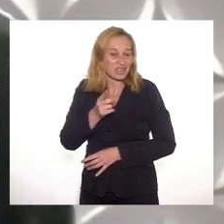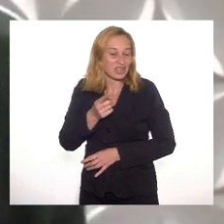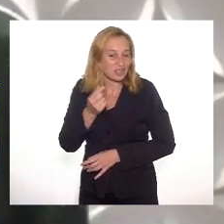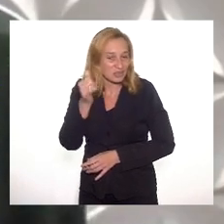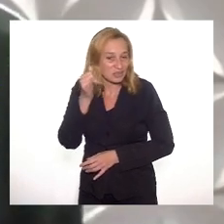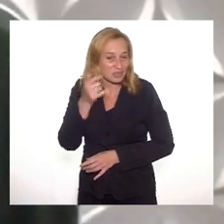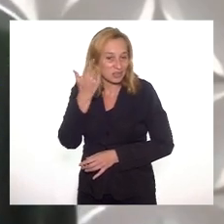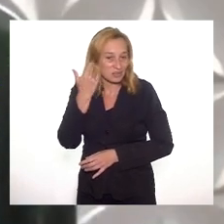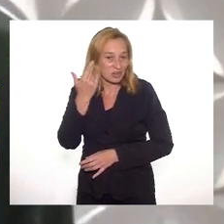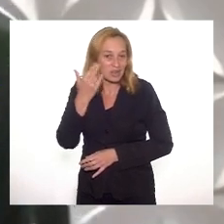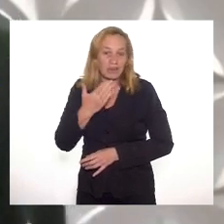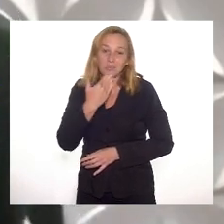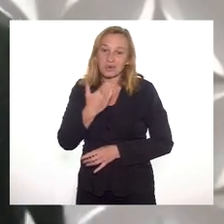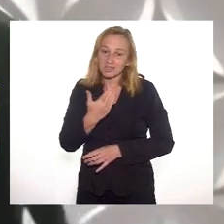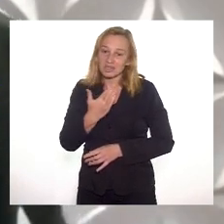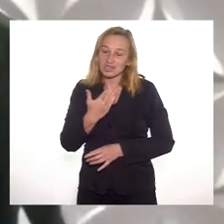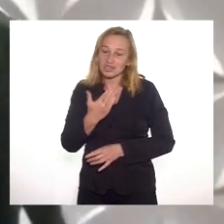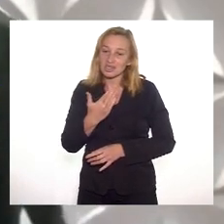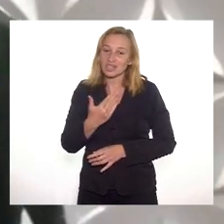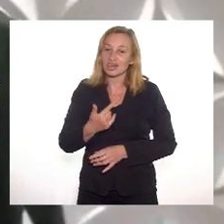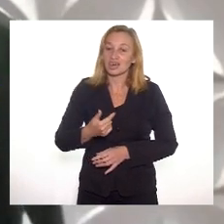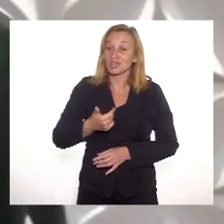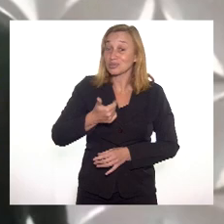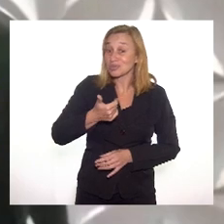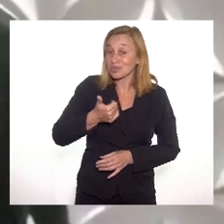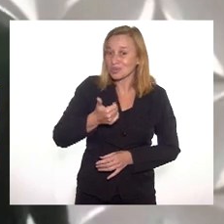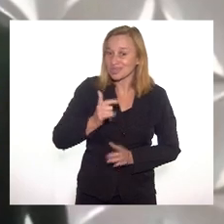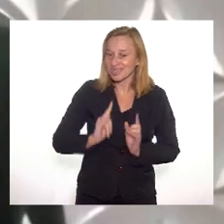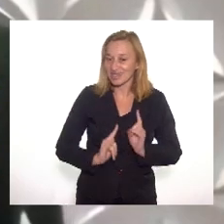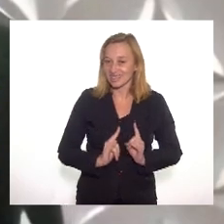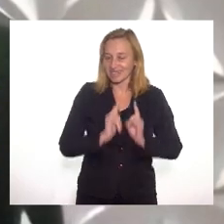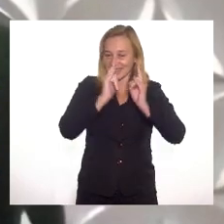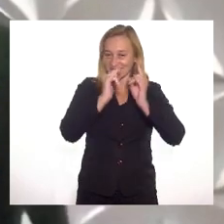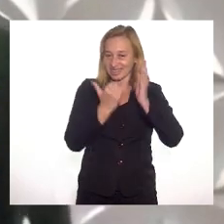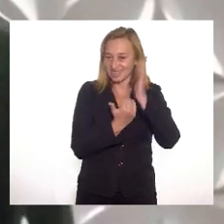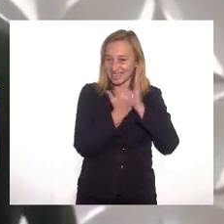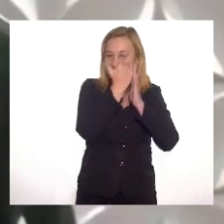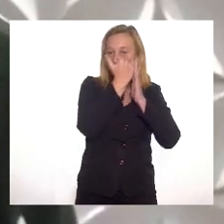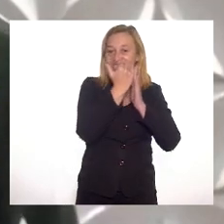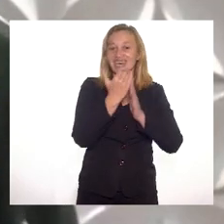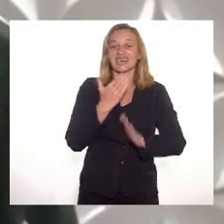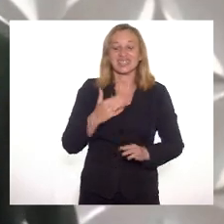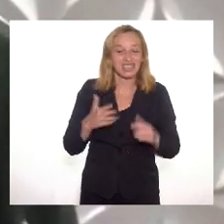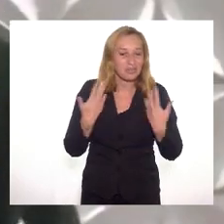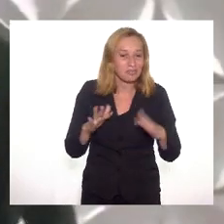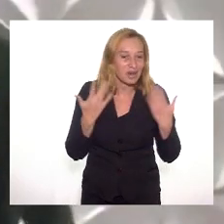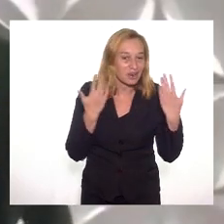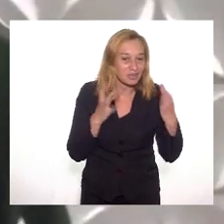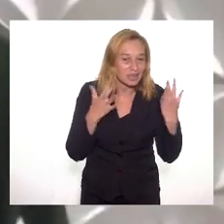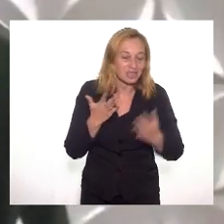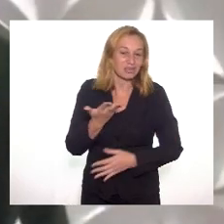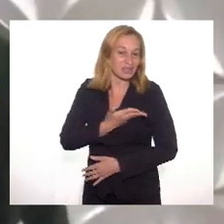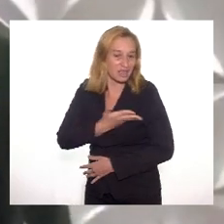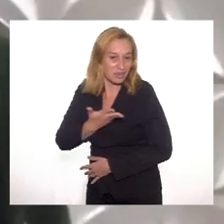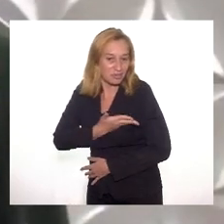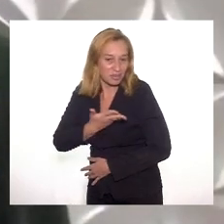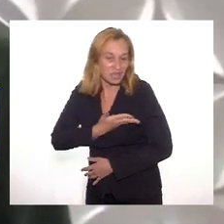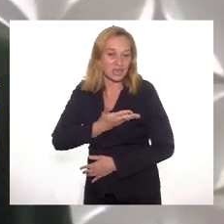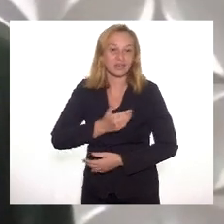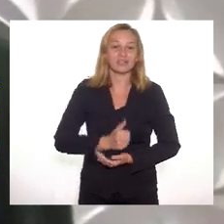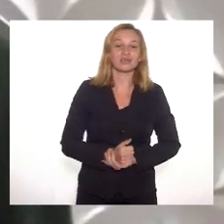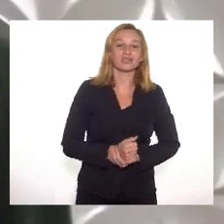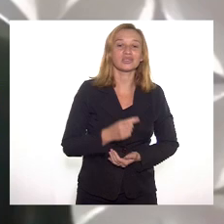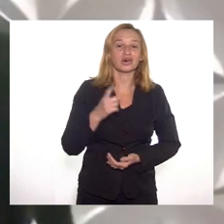gabinete no 12º andar. E eu queria externar aqui também meus cumprimentos aos meus companheiros de bancada, Luiz Martins e